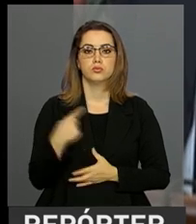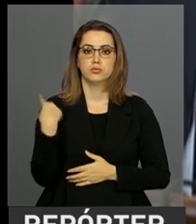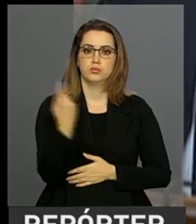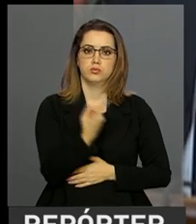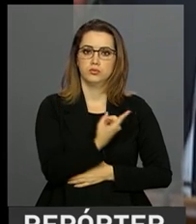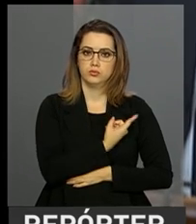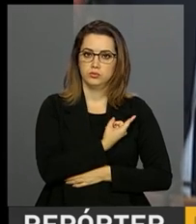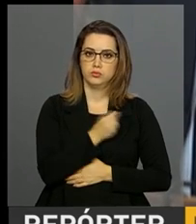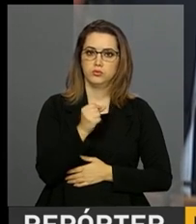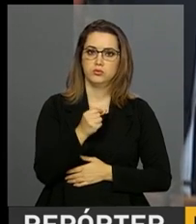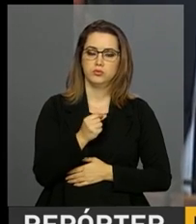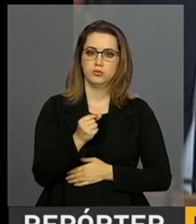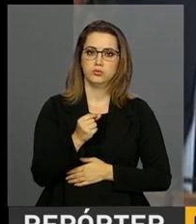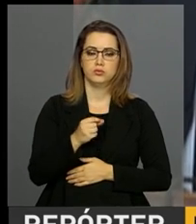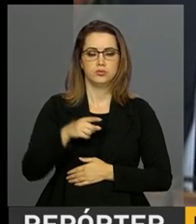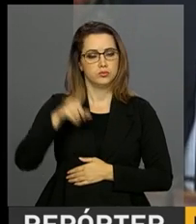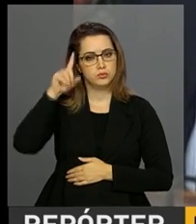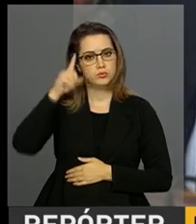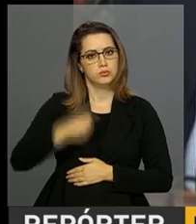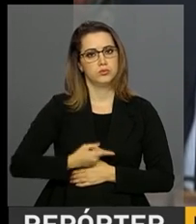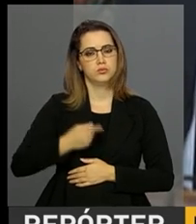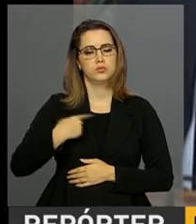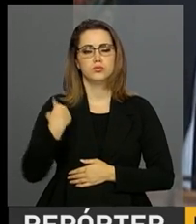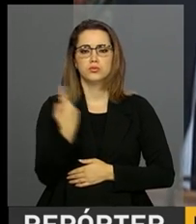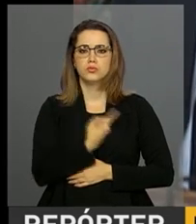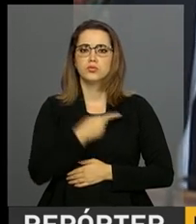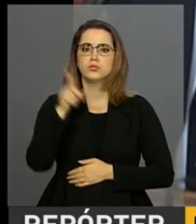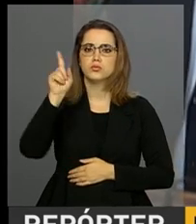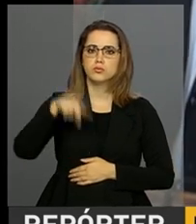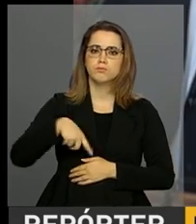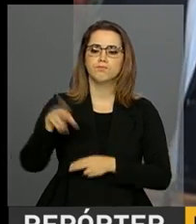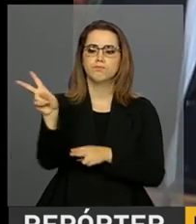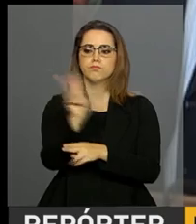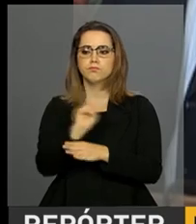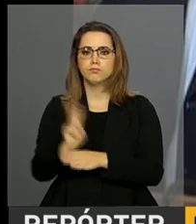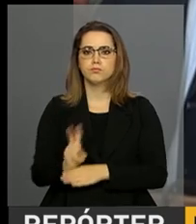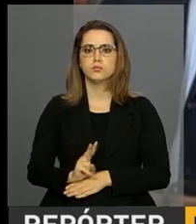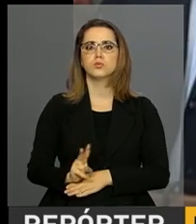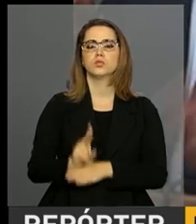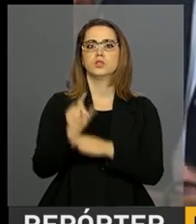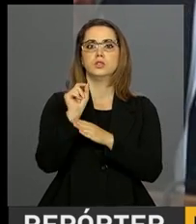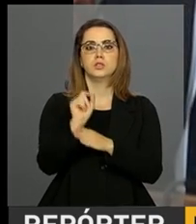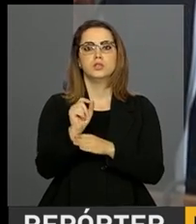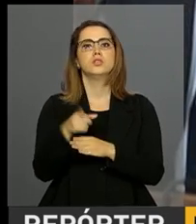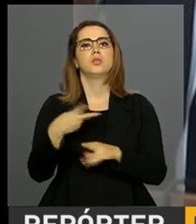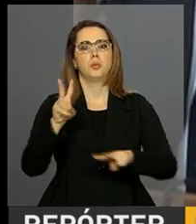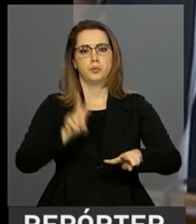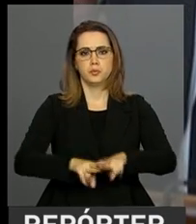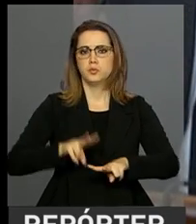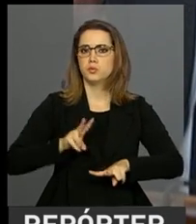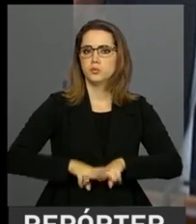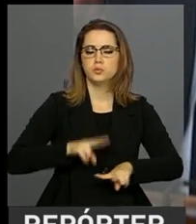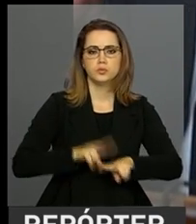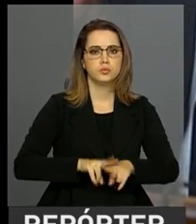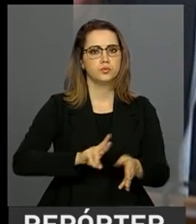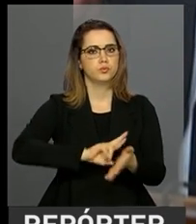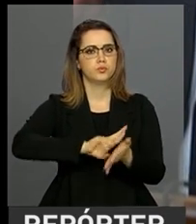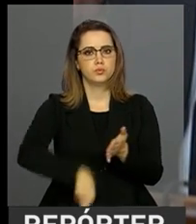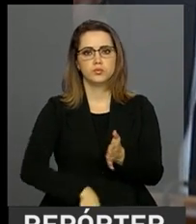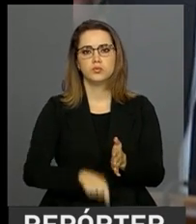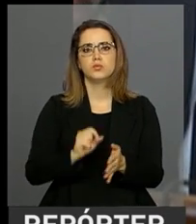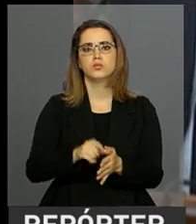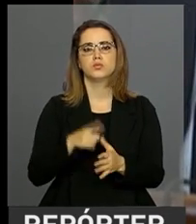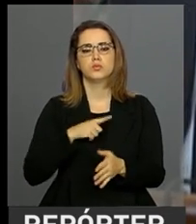nossas atribuições são, além do patrulhamento ostensivo, além da prisão de flagrante, além